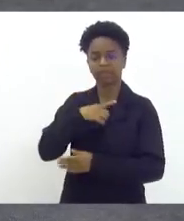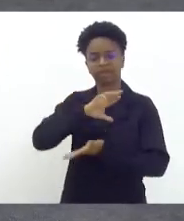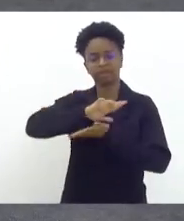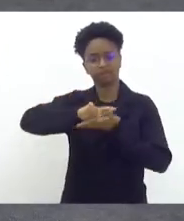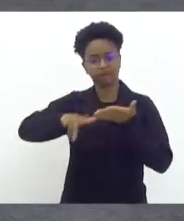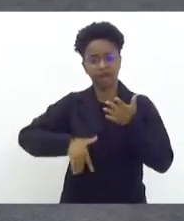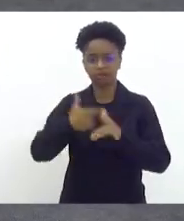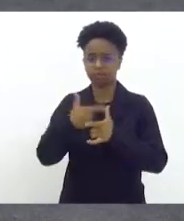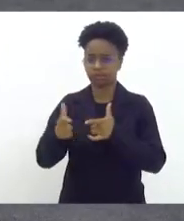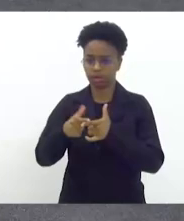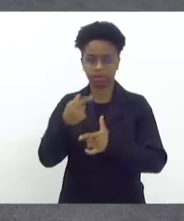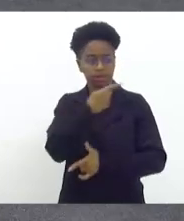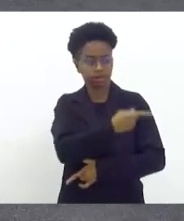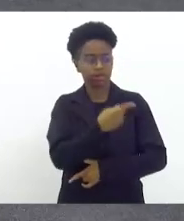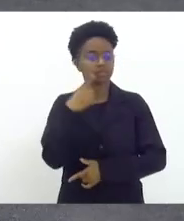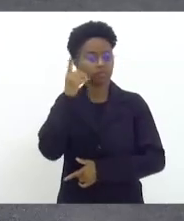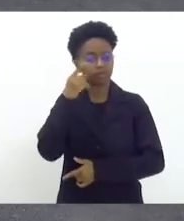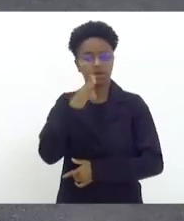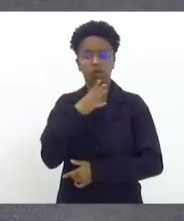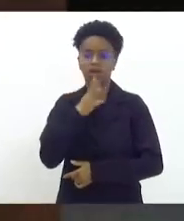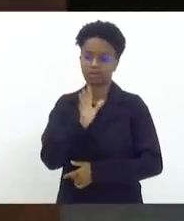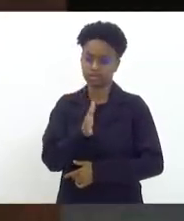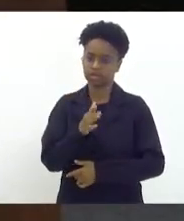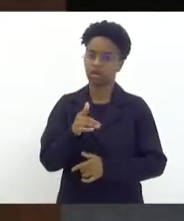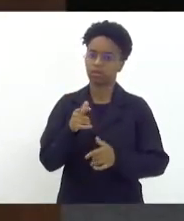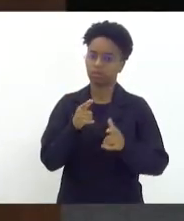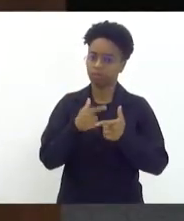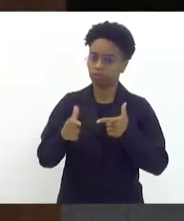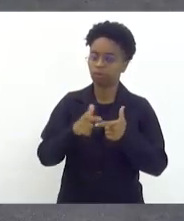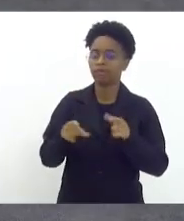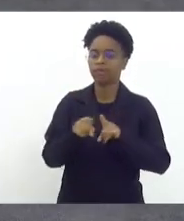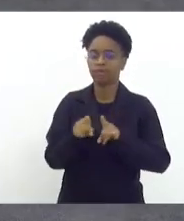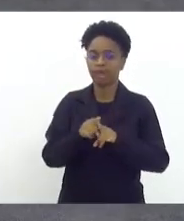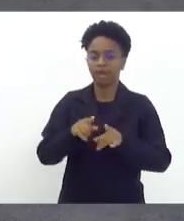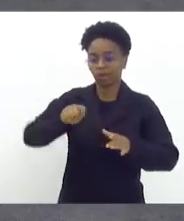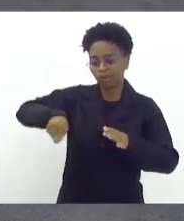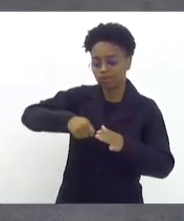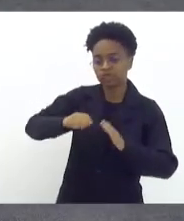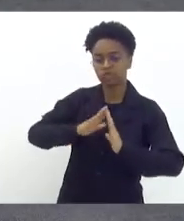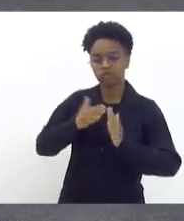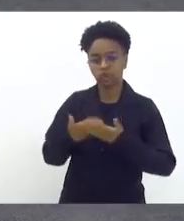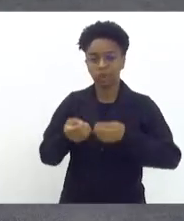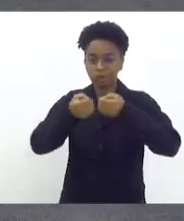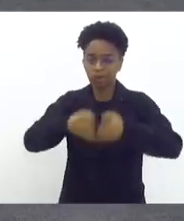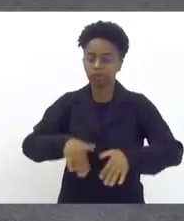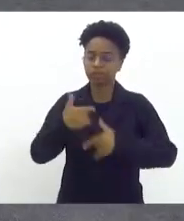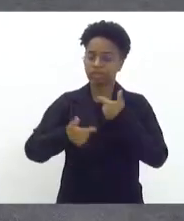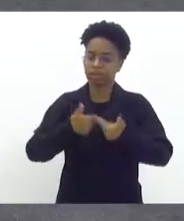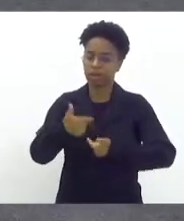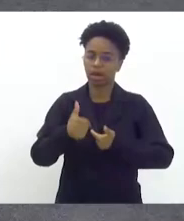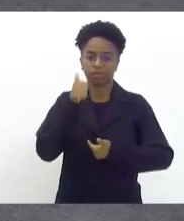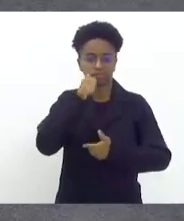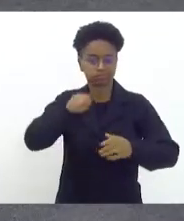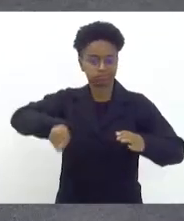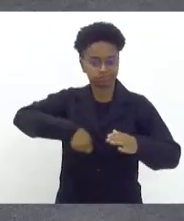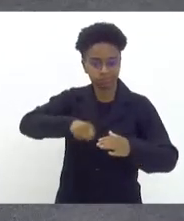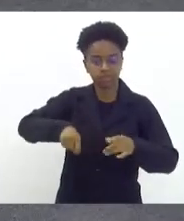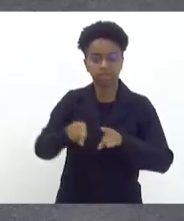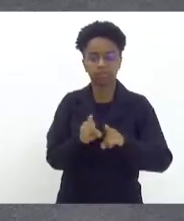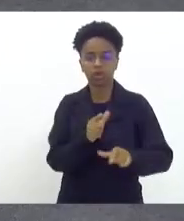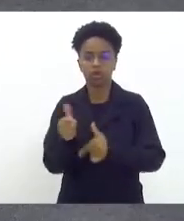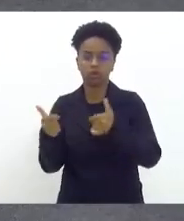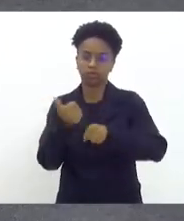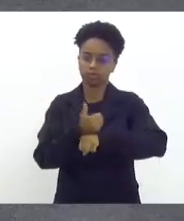Serafina de lá conhece bem problemas que vão desde a cozinha escolar prejudicando o trabalho das cozinheiras e de outras profissionais